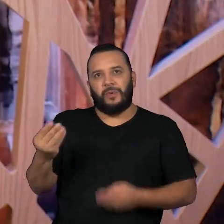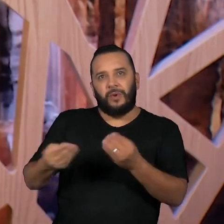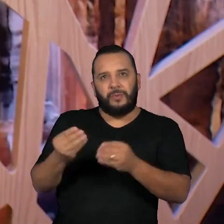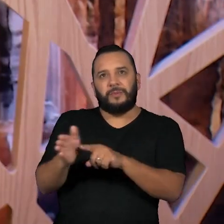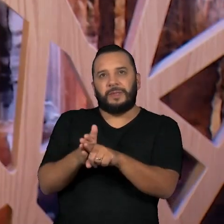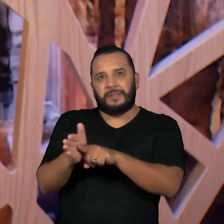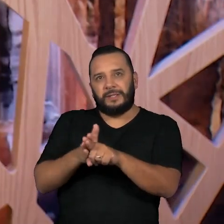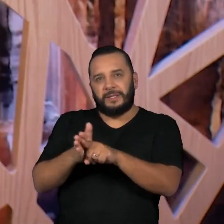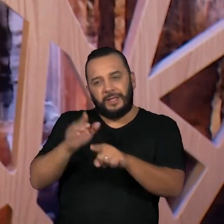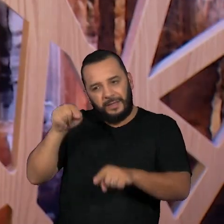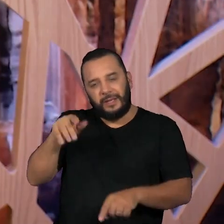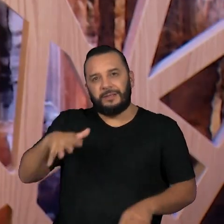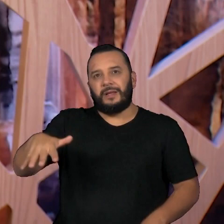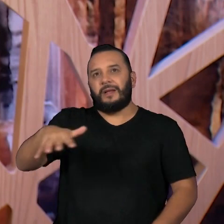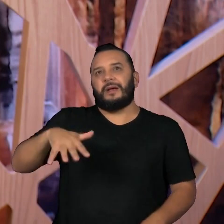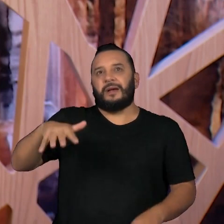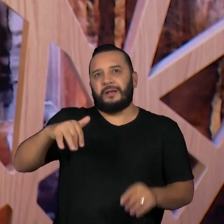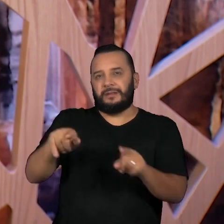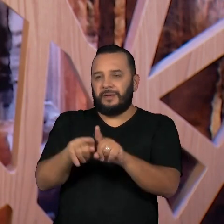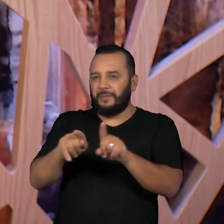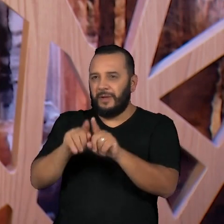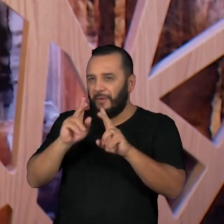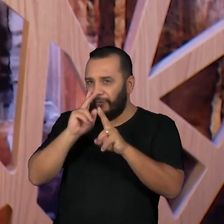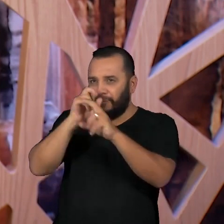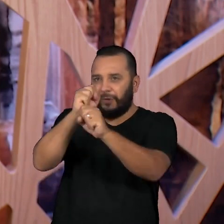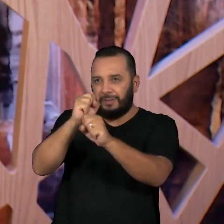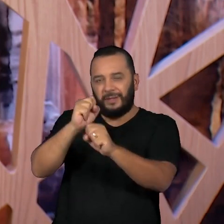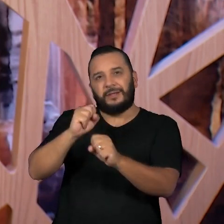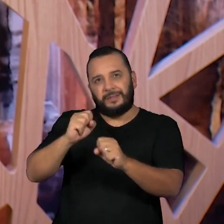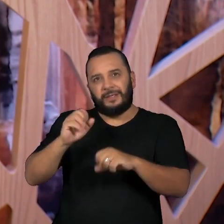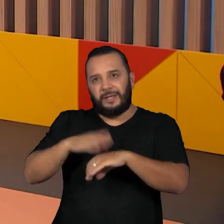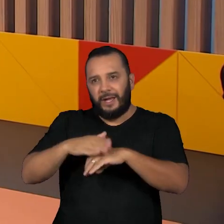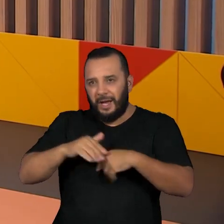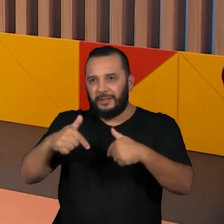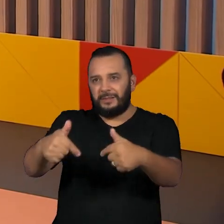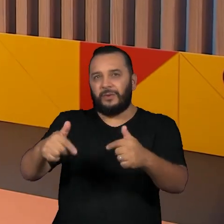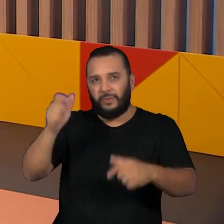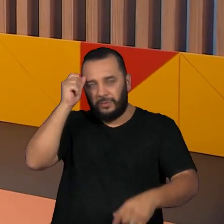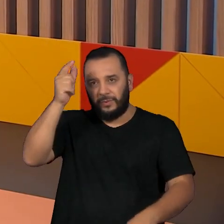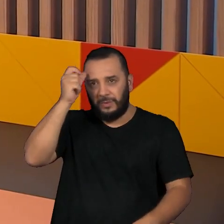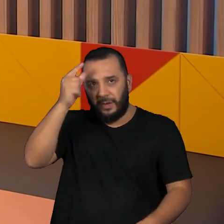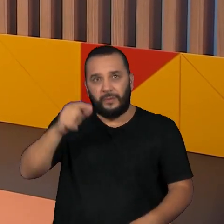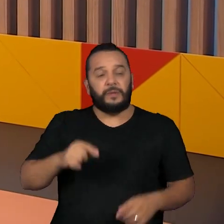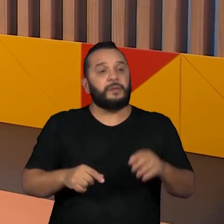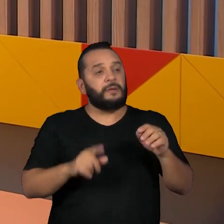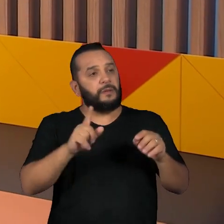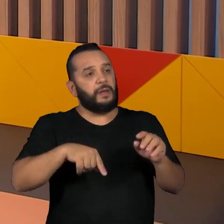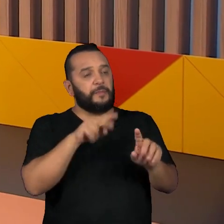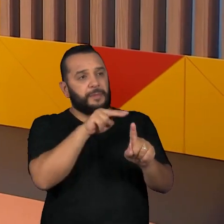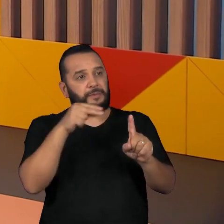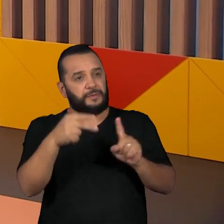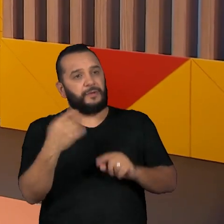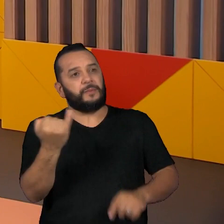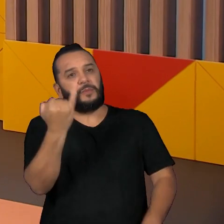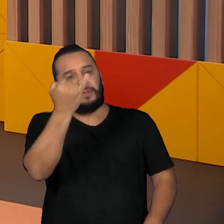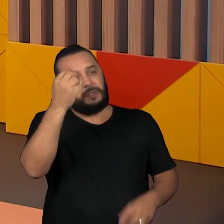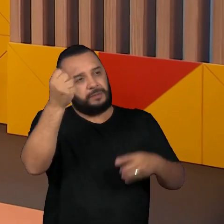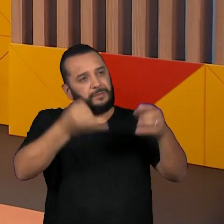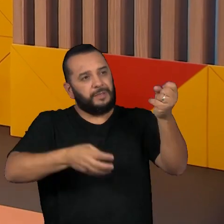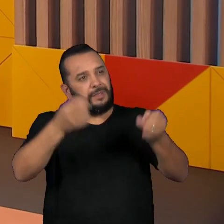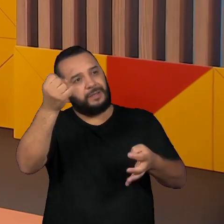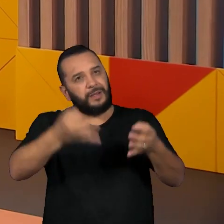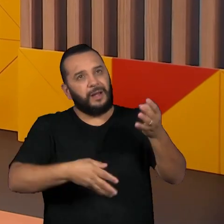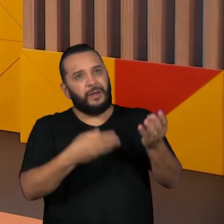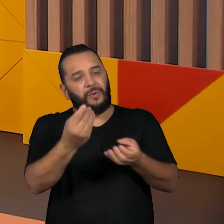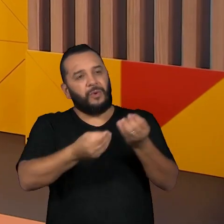pesquisas nesse campo e de fortalecimento dessas iniciativas culturais. E vem trazer uma visão importante, um esclarecimento do que são realmente